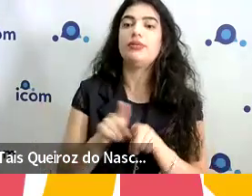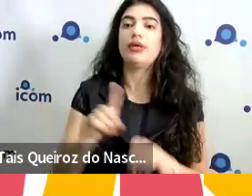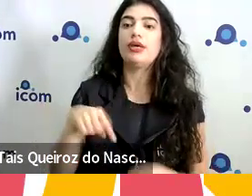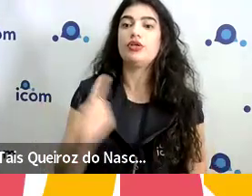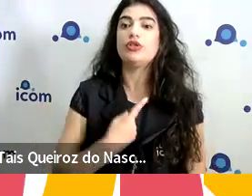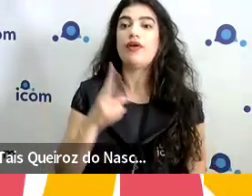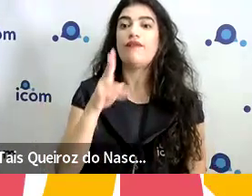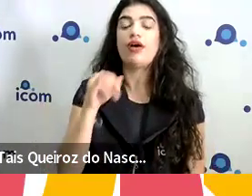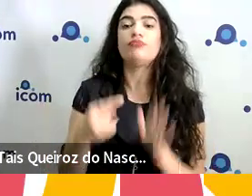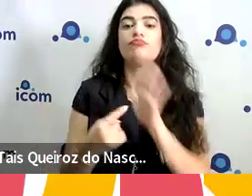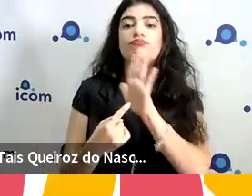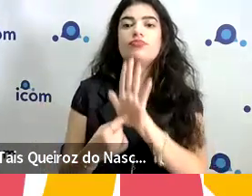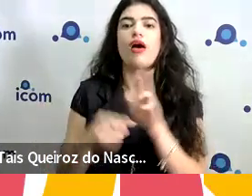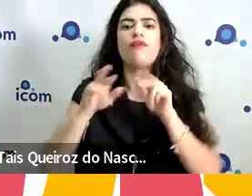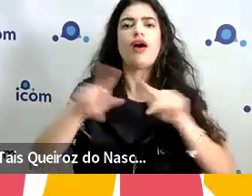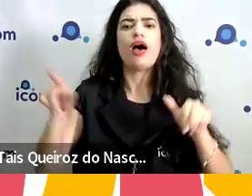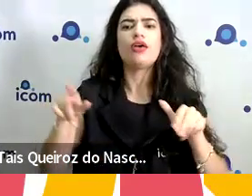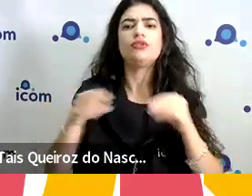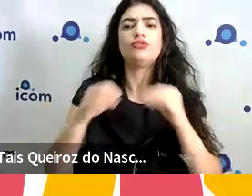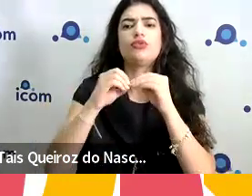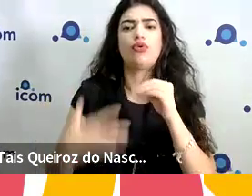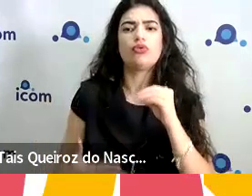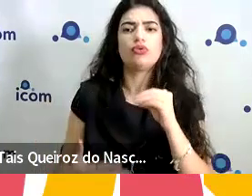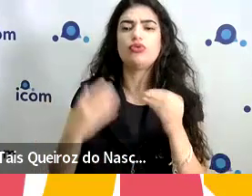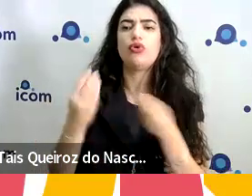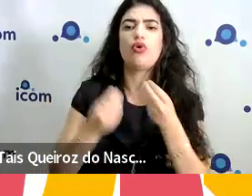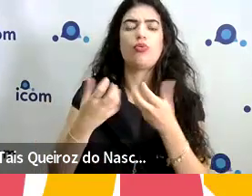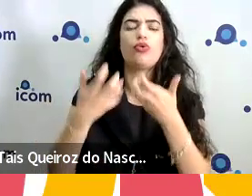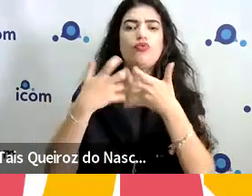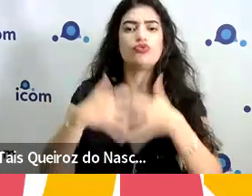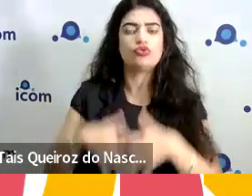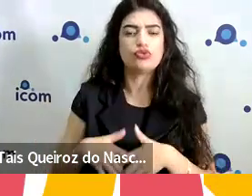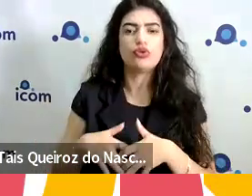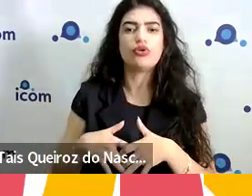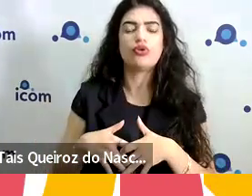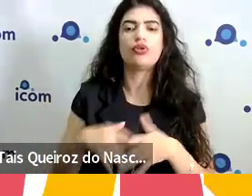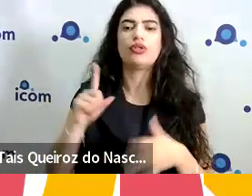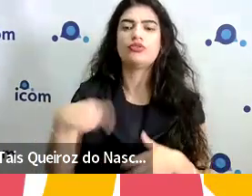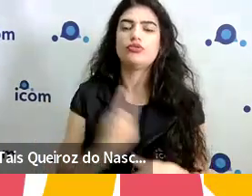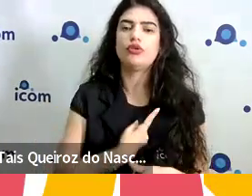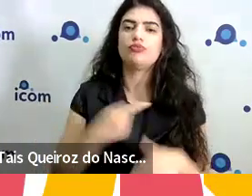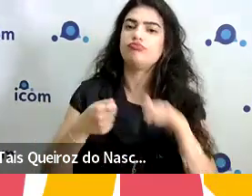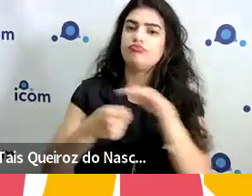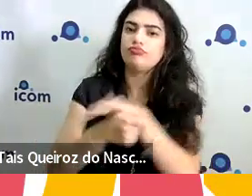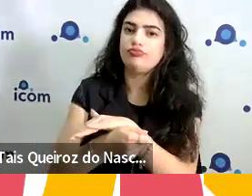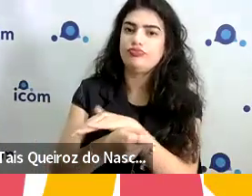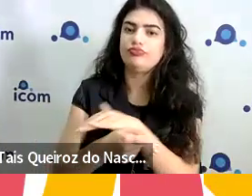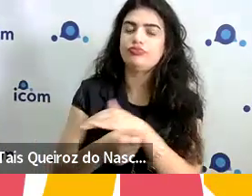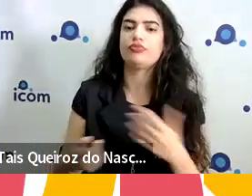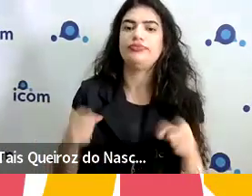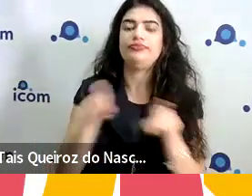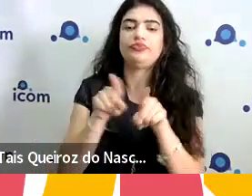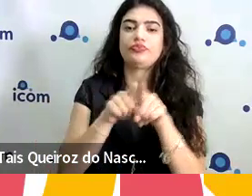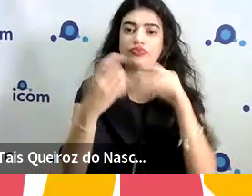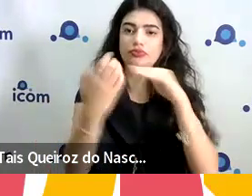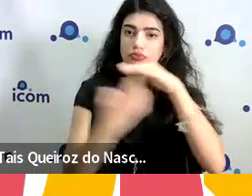trazer muito sobre o conteúdo de como é que é ser um investidor anjo, né? As empresas que